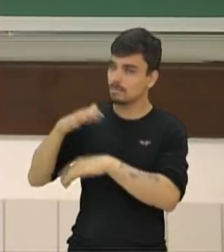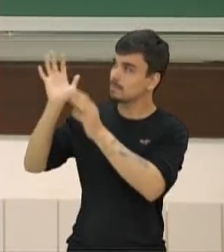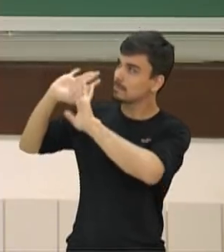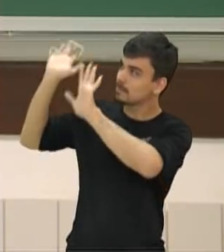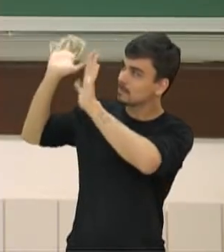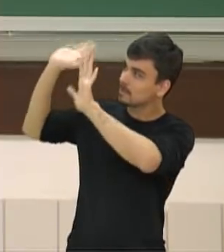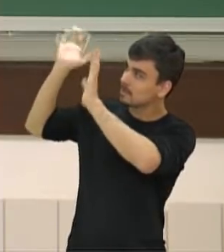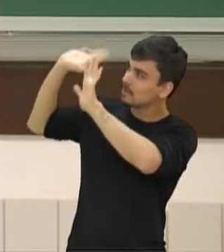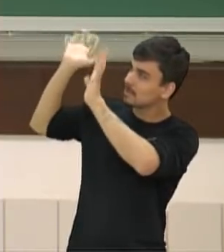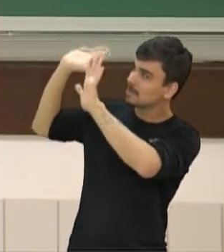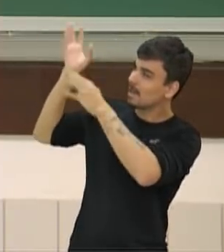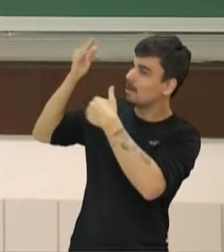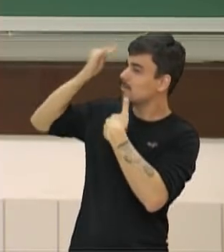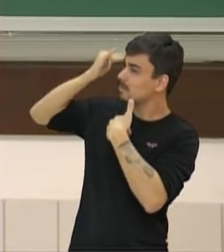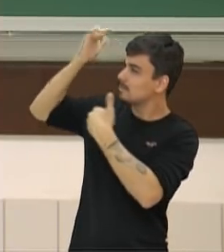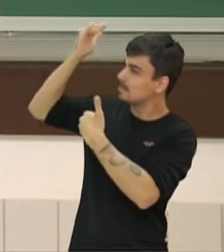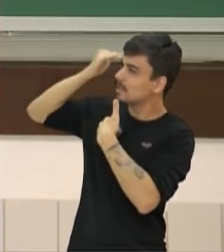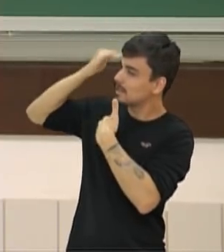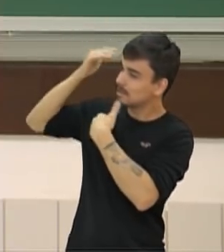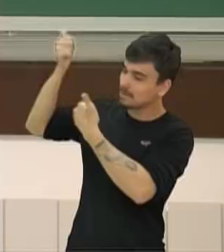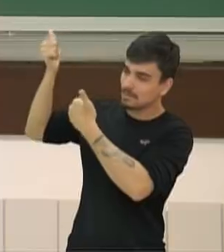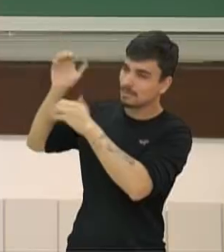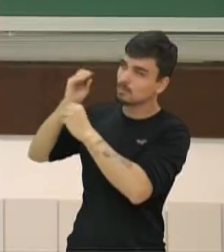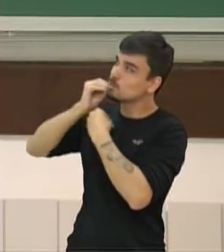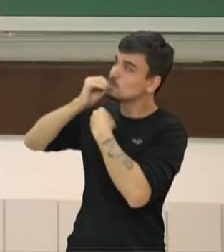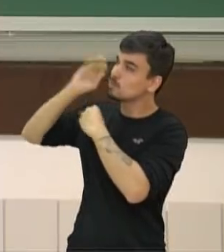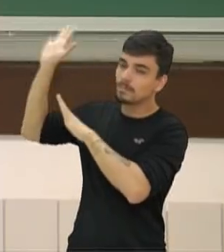né? Tchau, Cadu. Valeu a força.